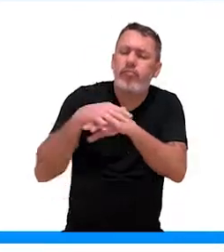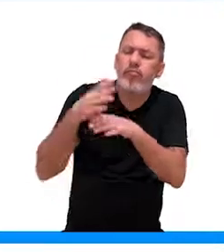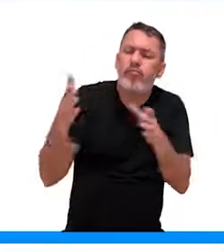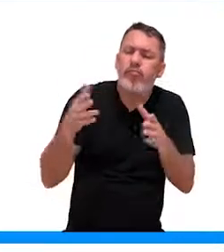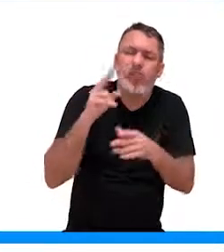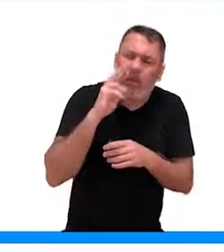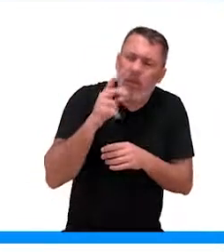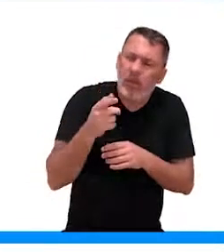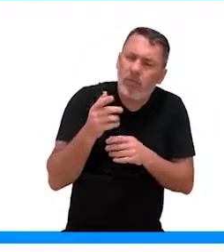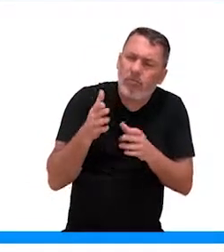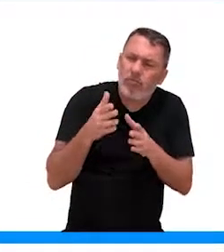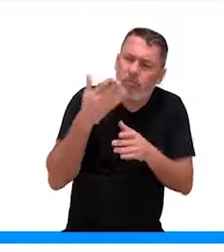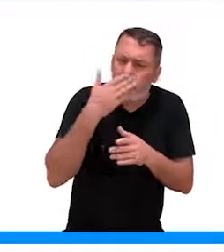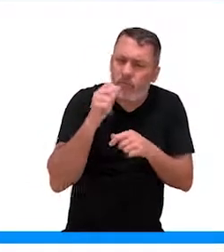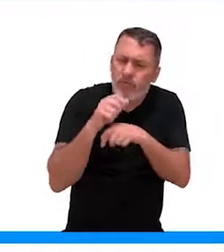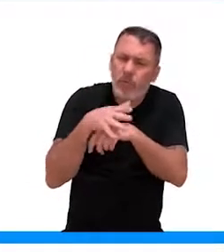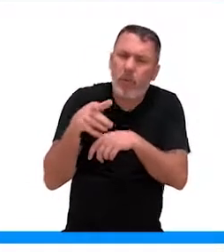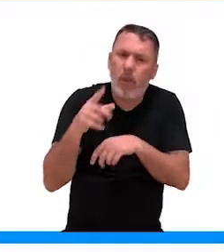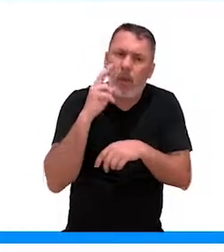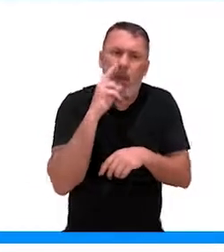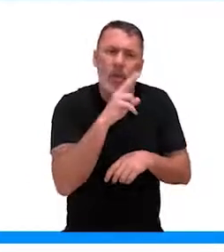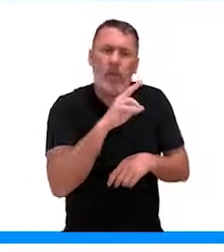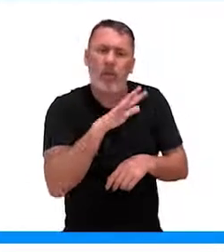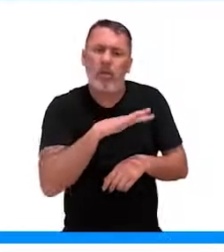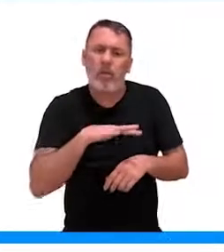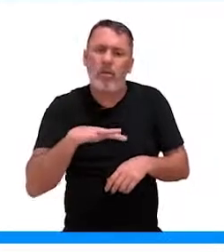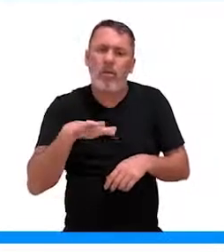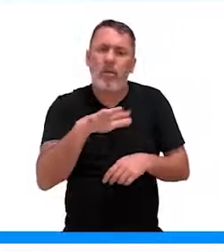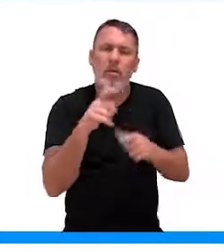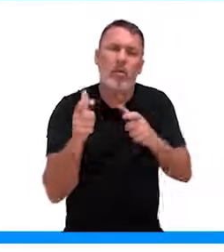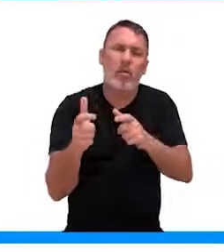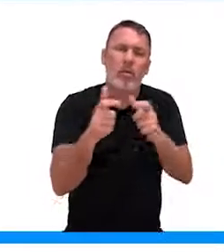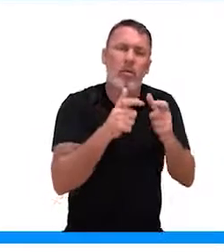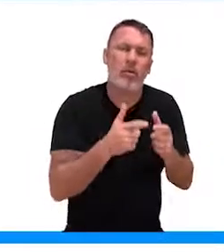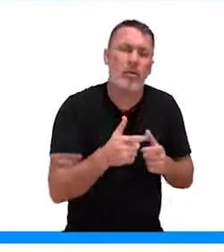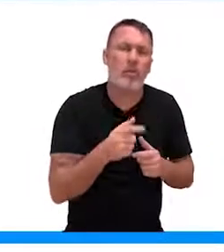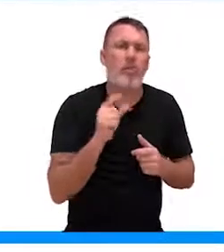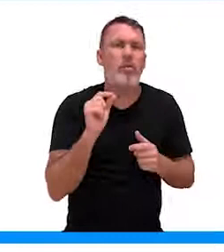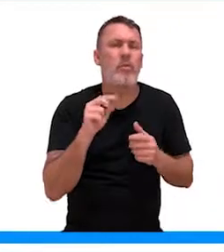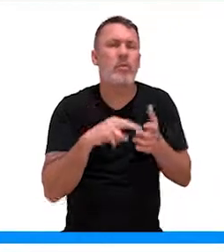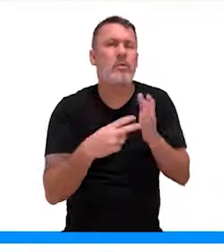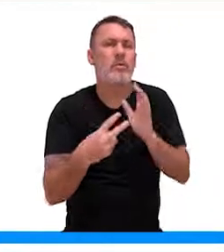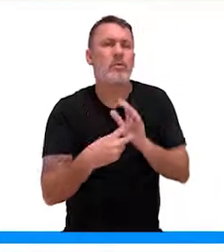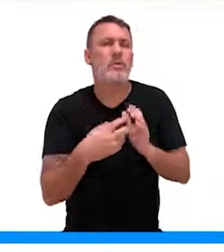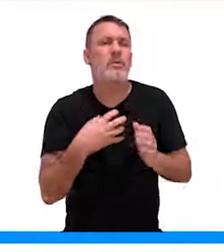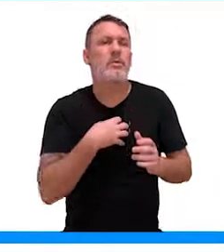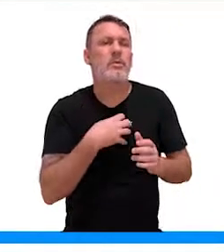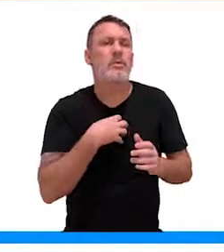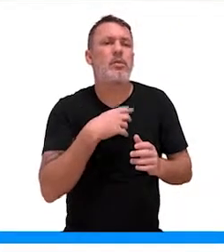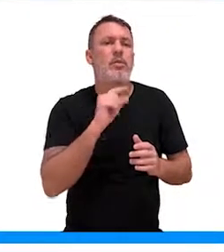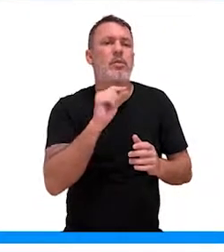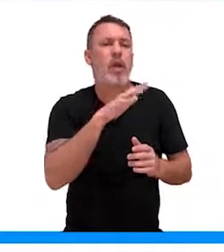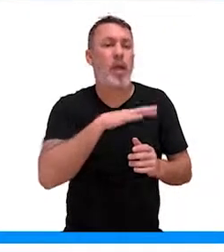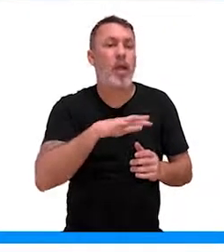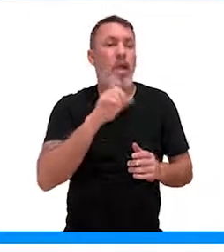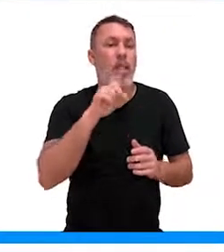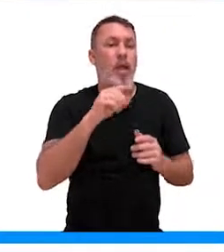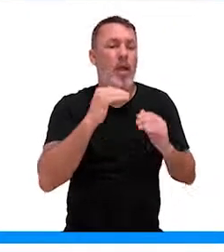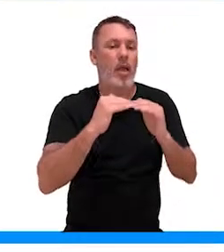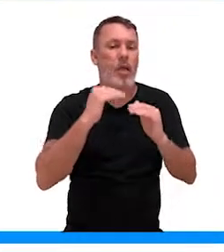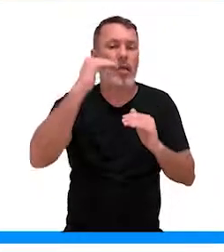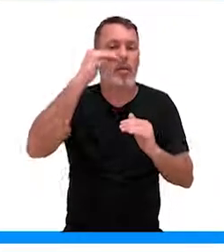mas perceba a configuração ali local. Primeiro, a situação orográfica. É uma área de